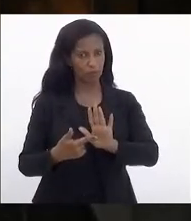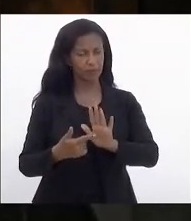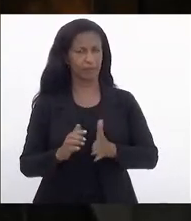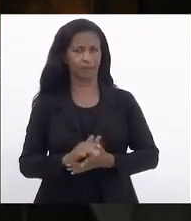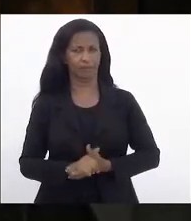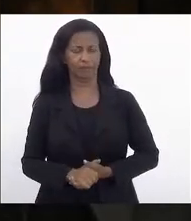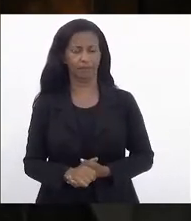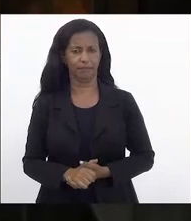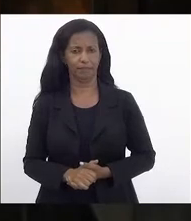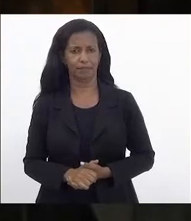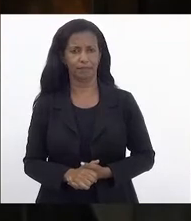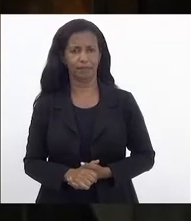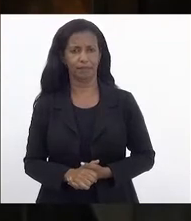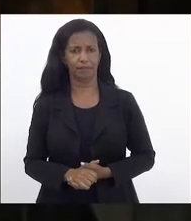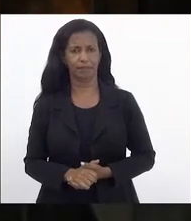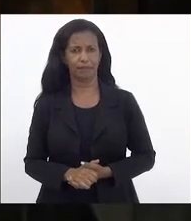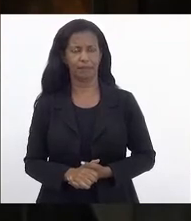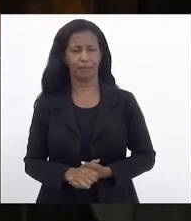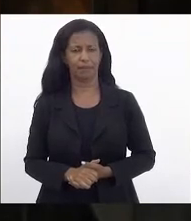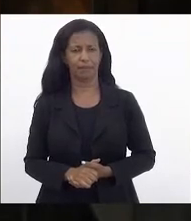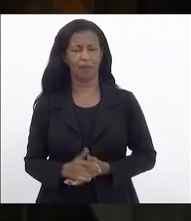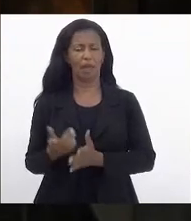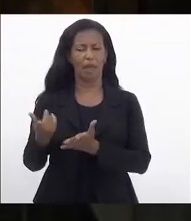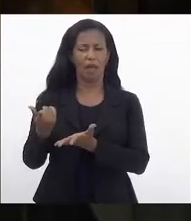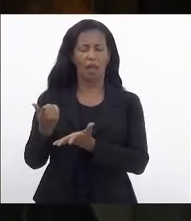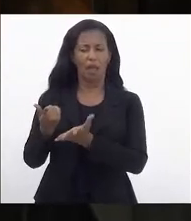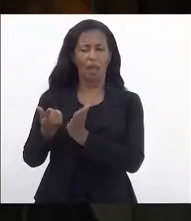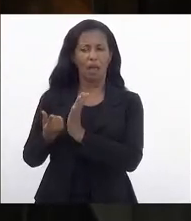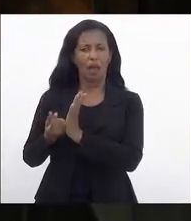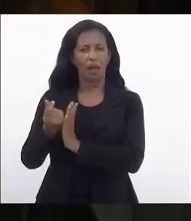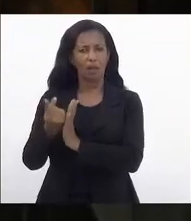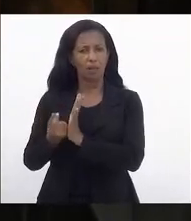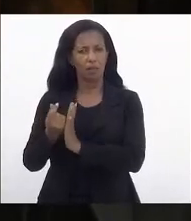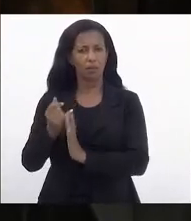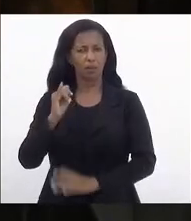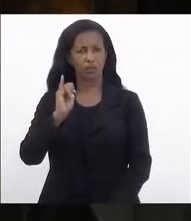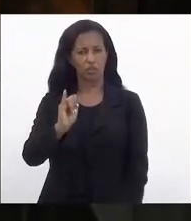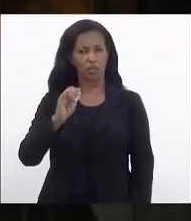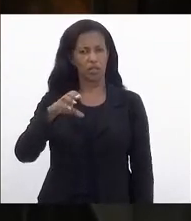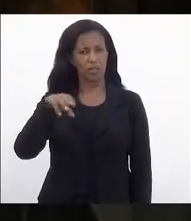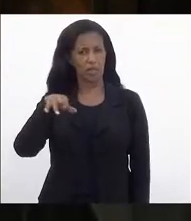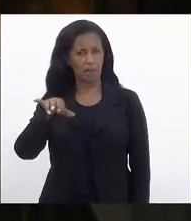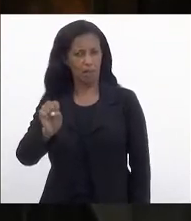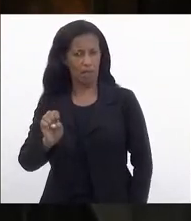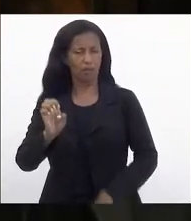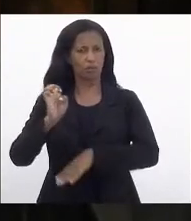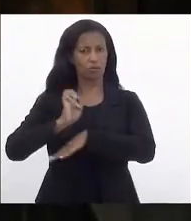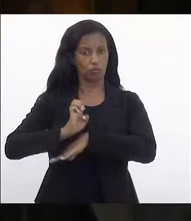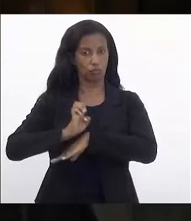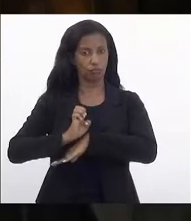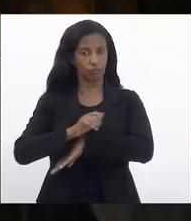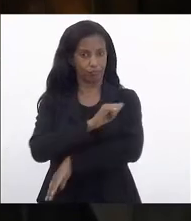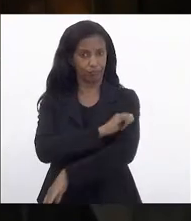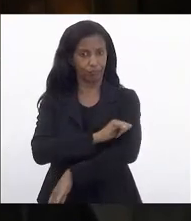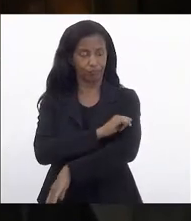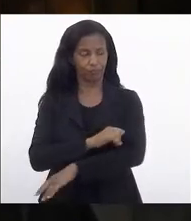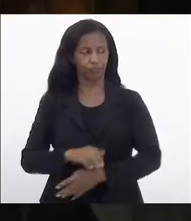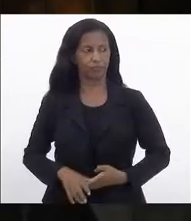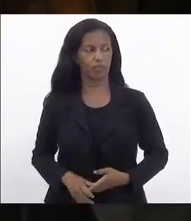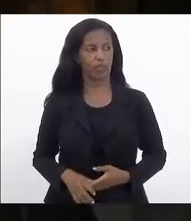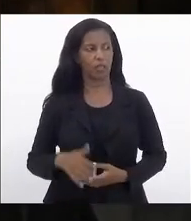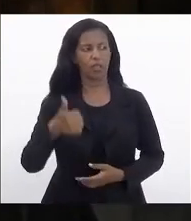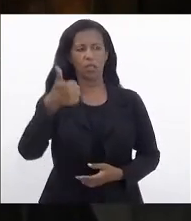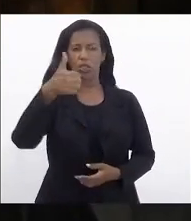a alíquota média de ICMS no estado do Rio de Janeiro é de